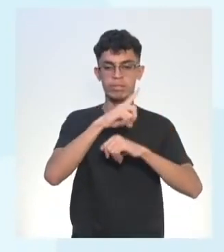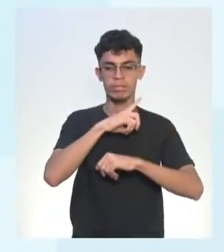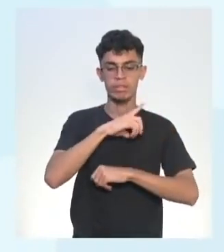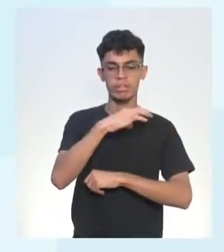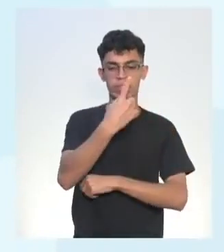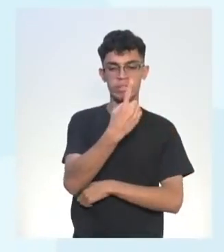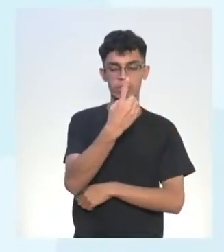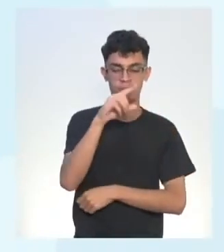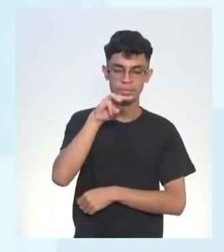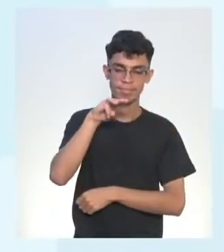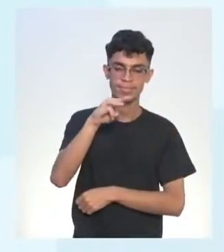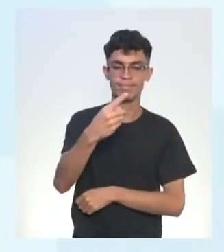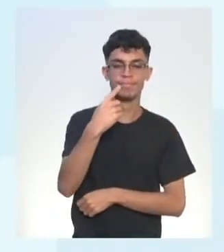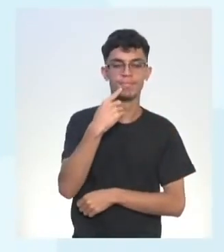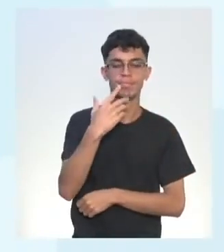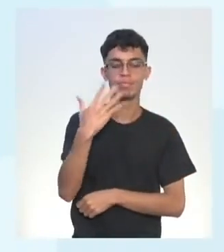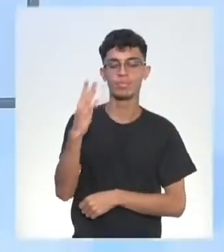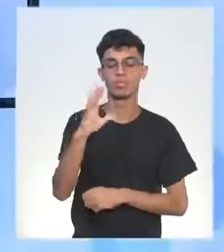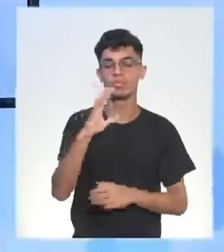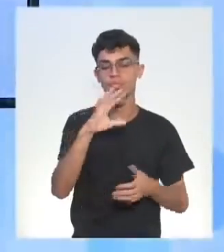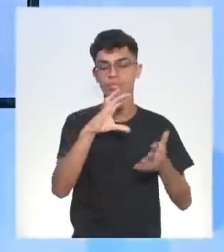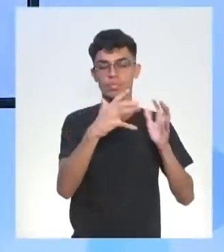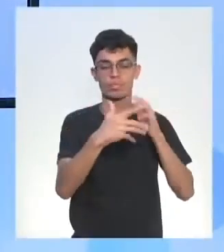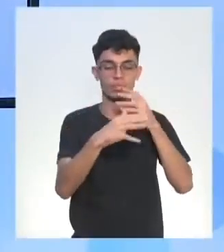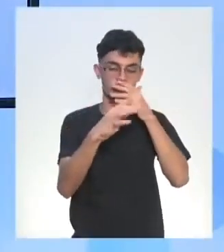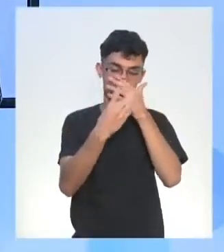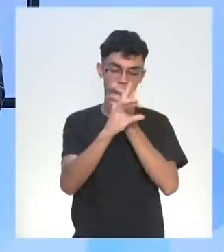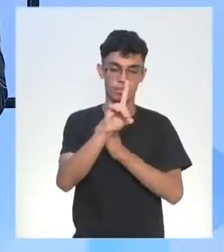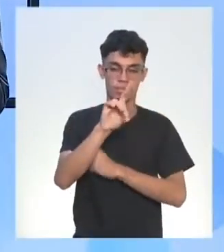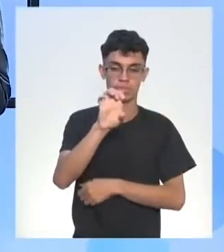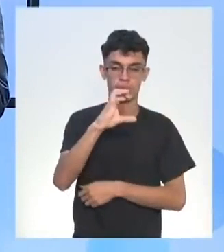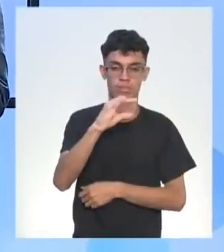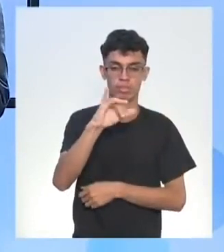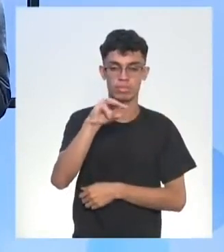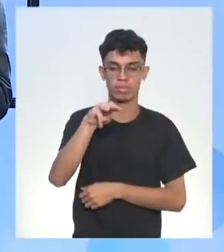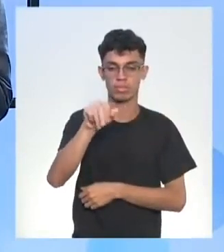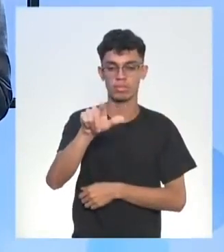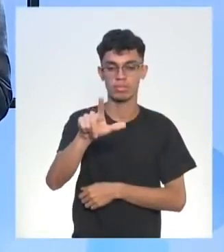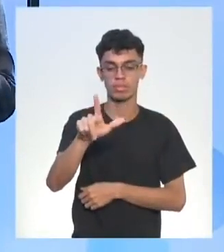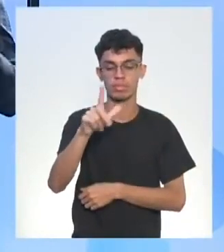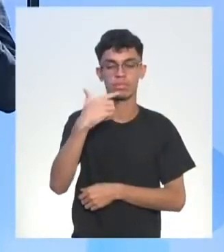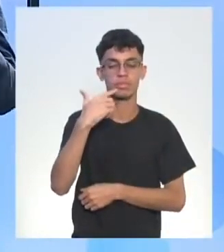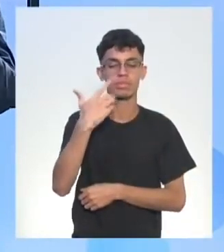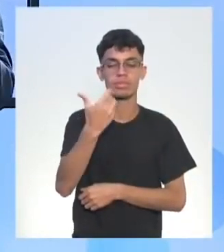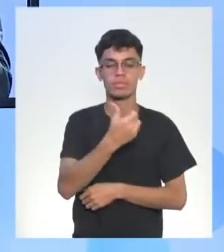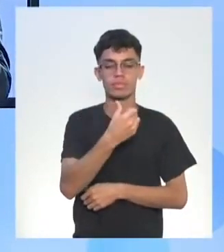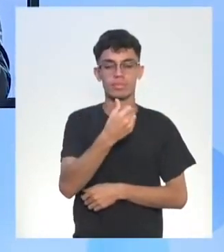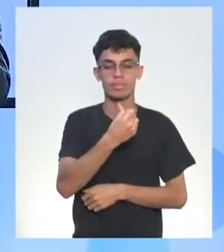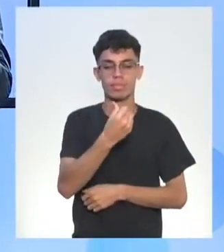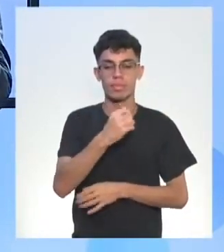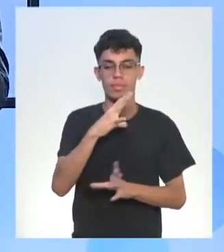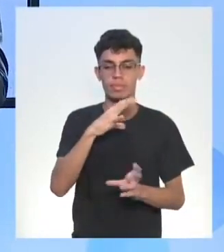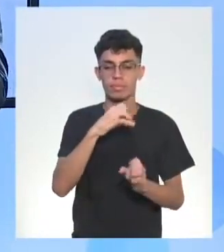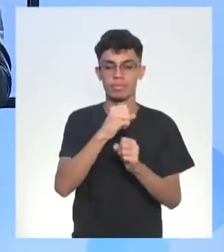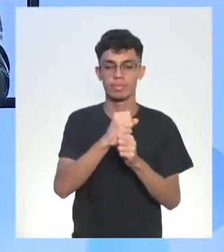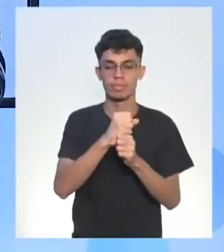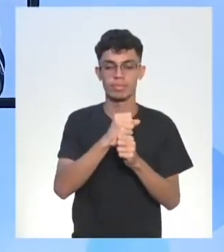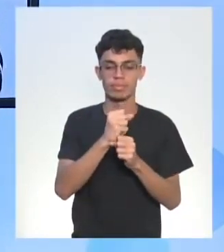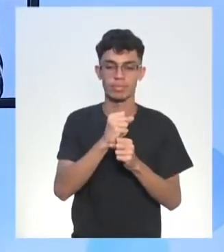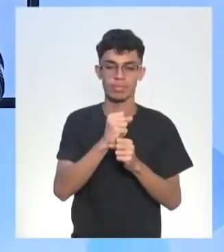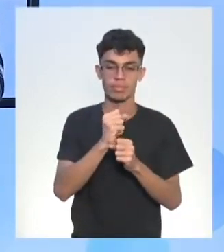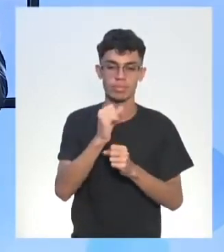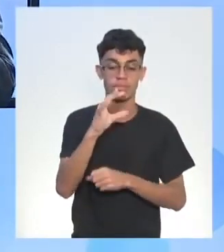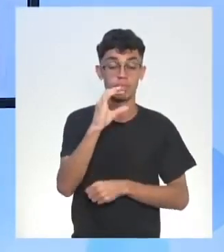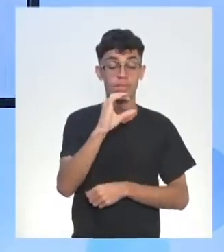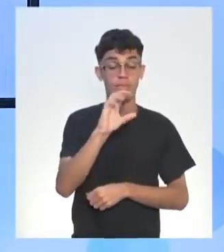mesmo. Se você transformar em decimal, você tem que considerar que são 6 casas decimais ao todo, tá? Então, vai ter